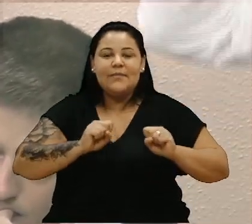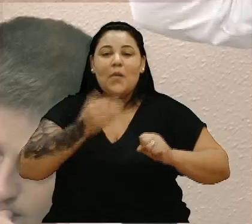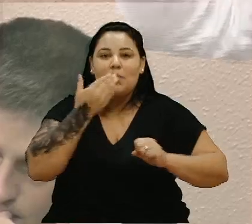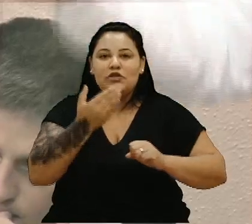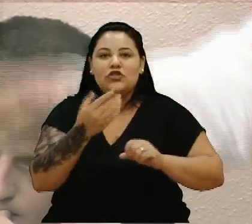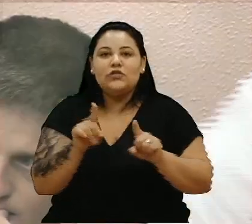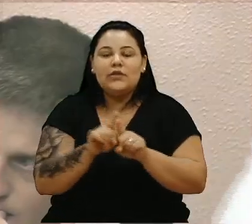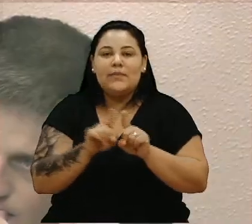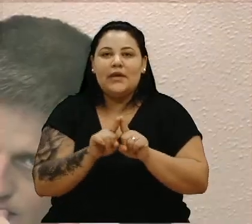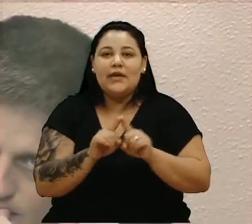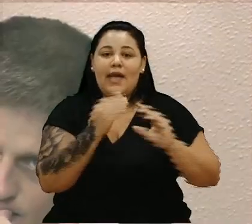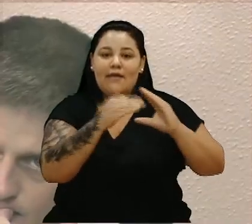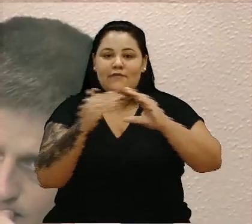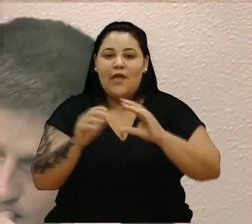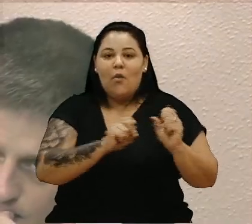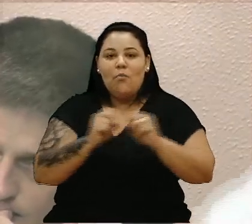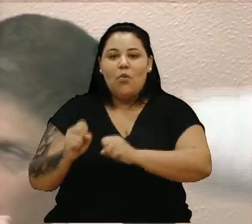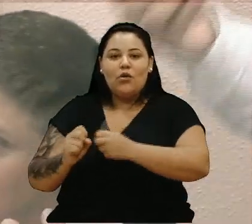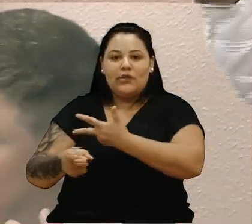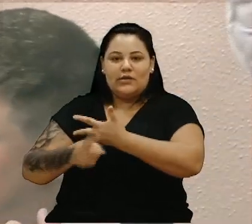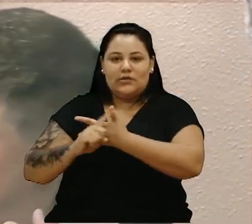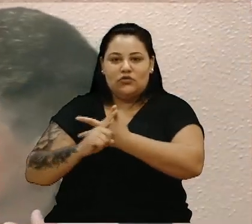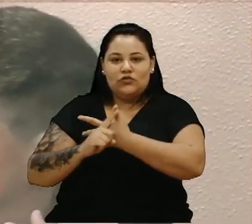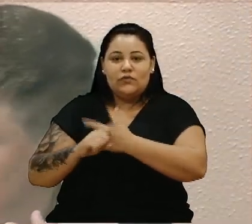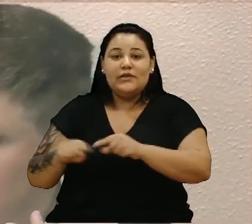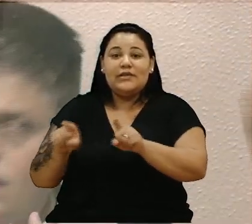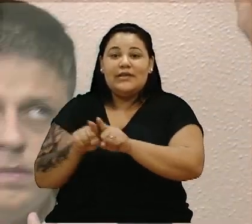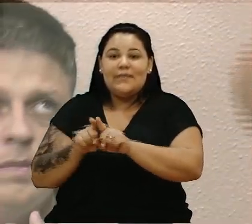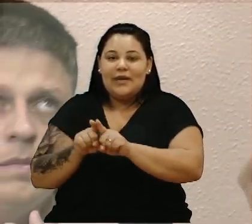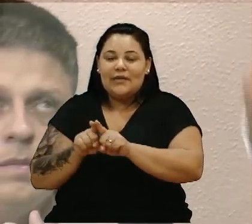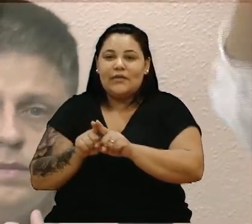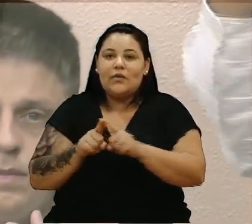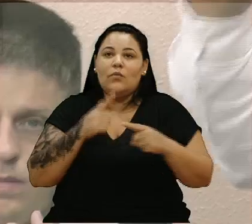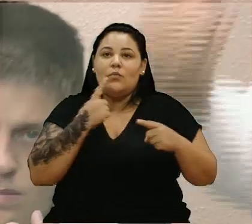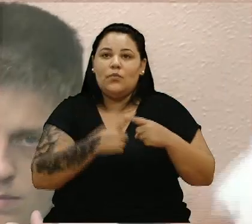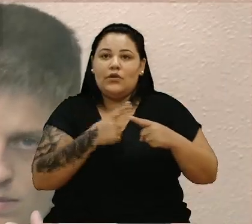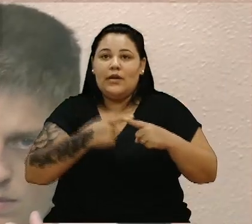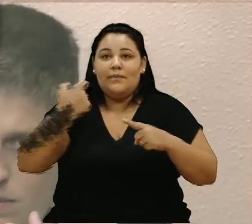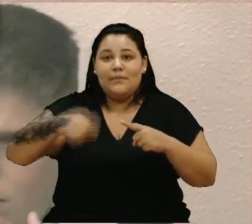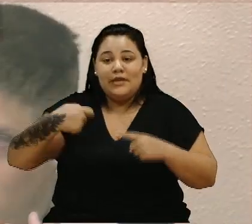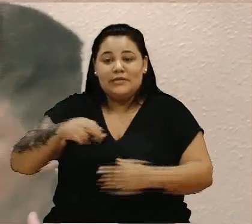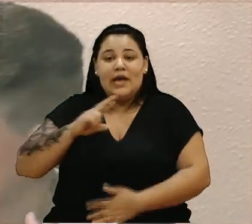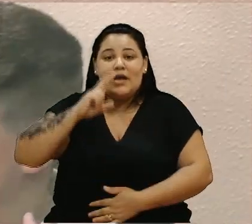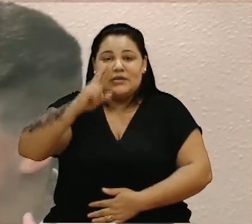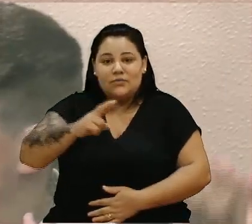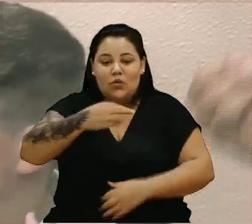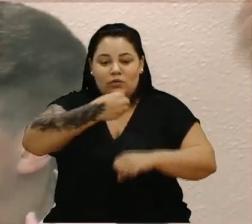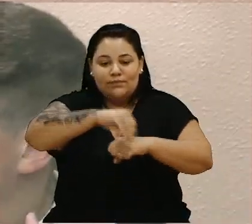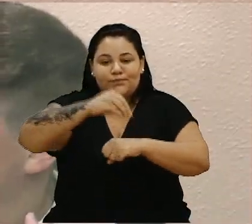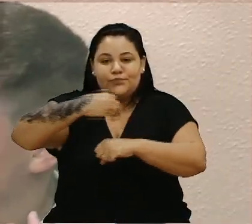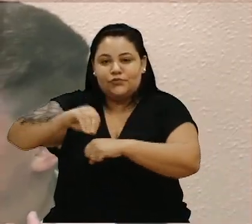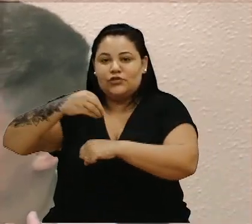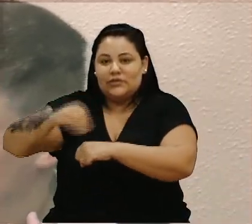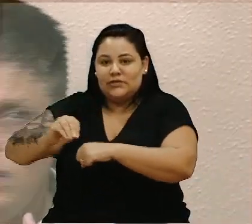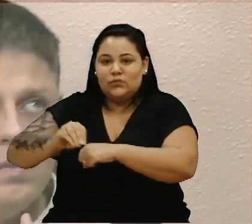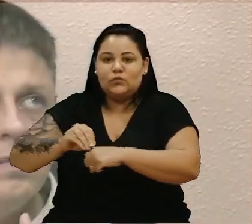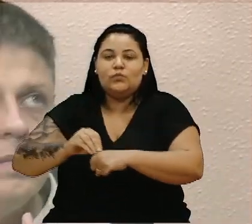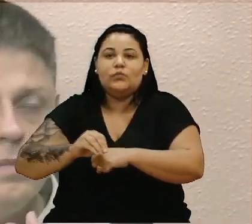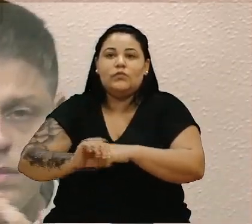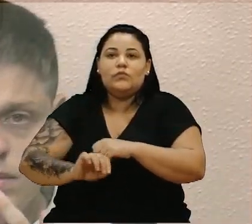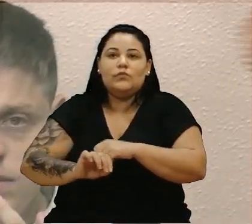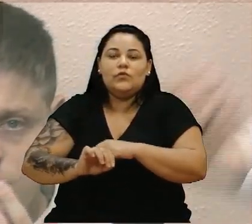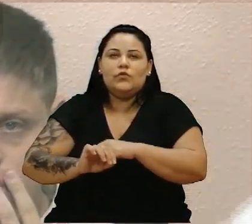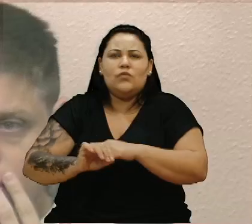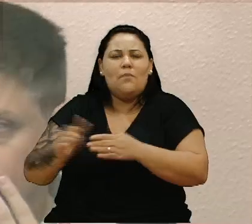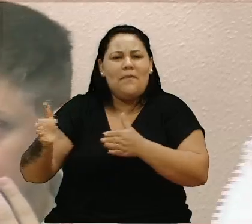são remetidas ao Poder Executivo, que, por sua vez, deveria responder às indicações. Na legislatura passada,